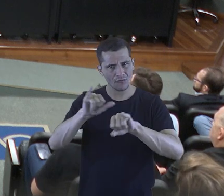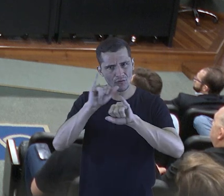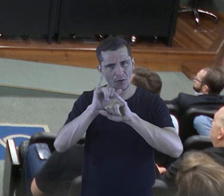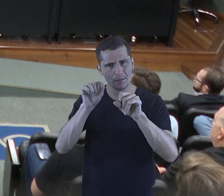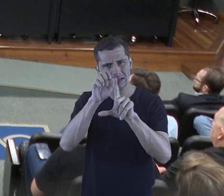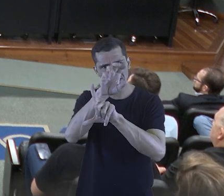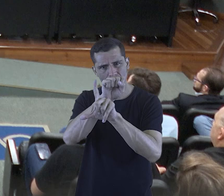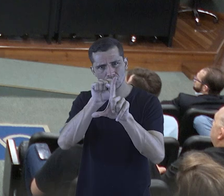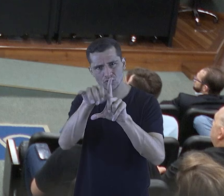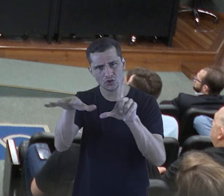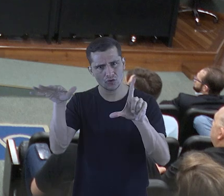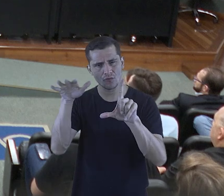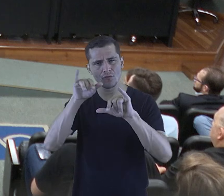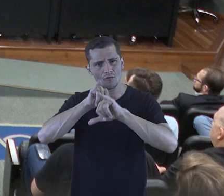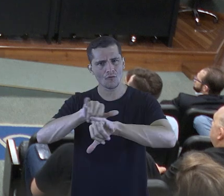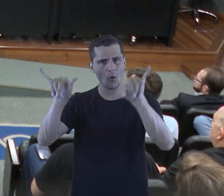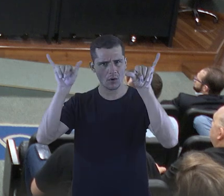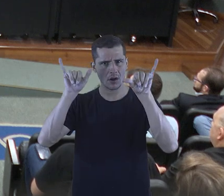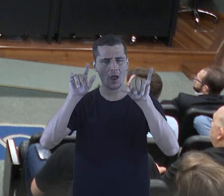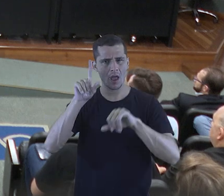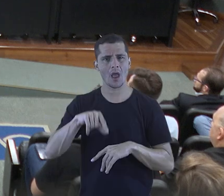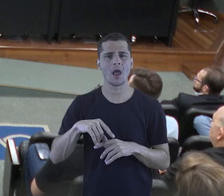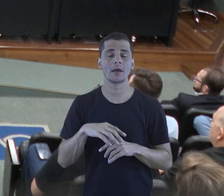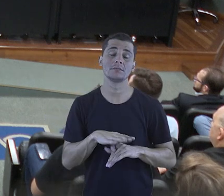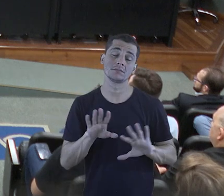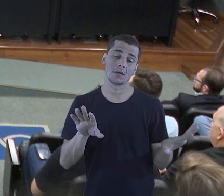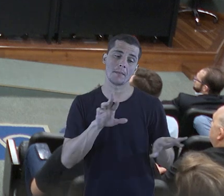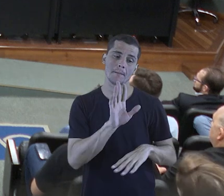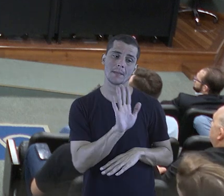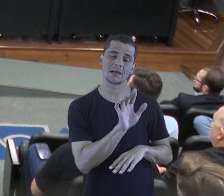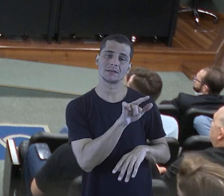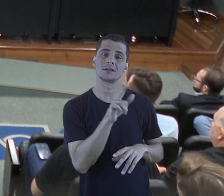tua de ler. E a responsabilidade é tua de comprovar que eu li.